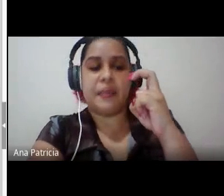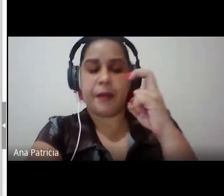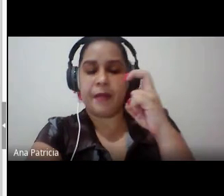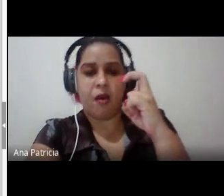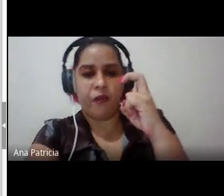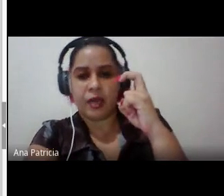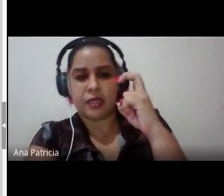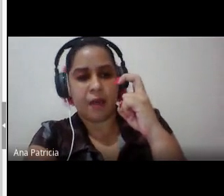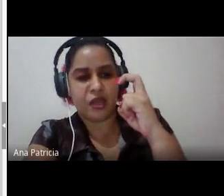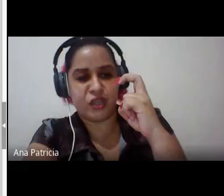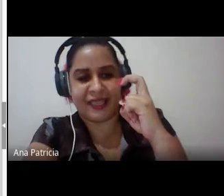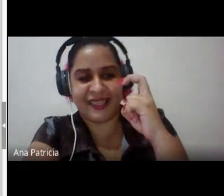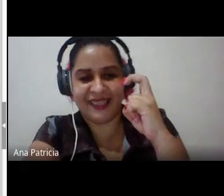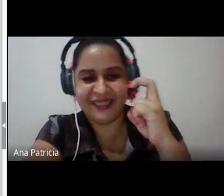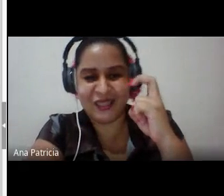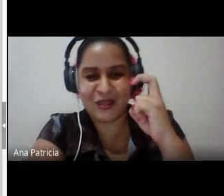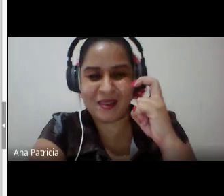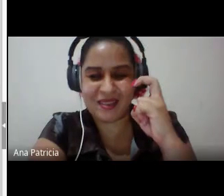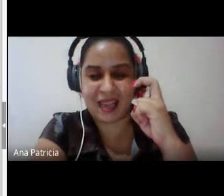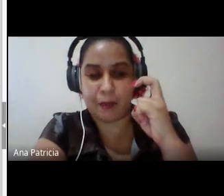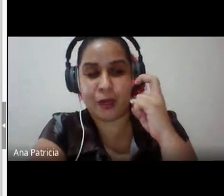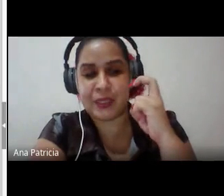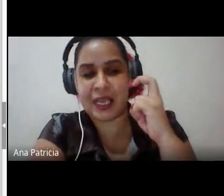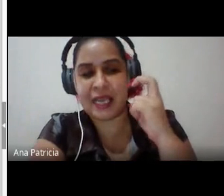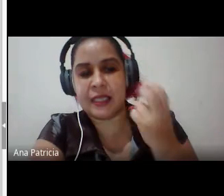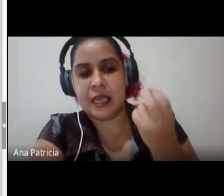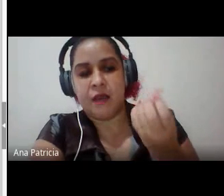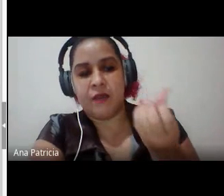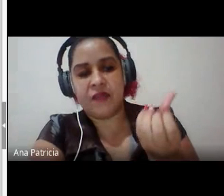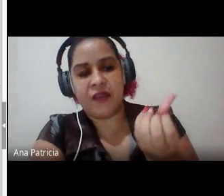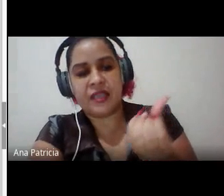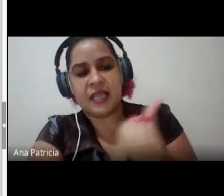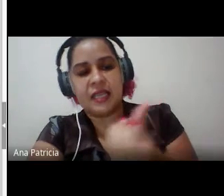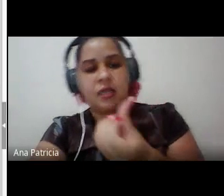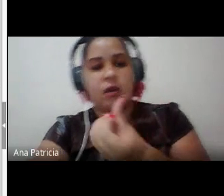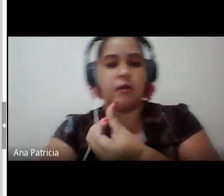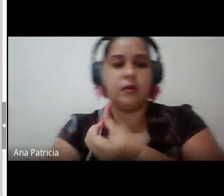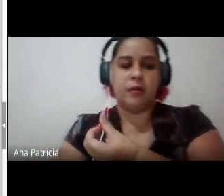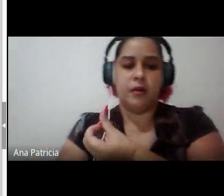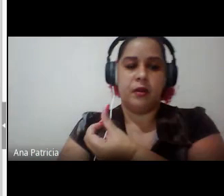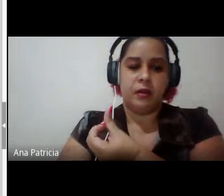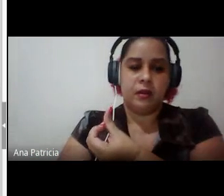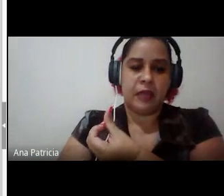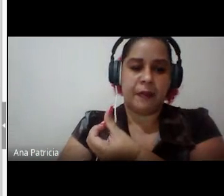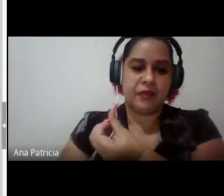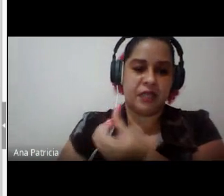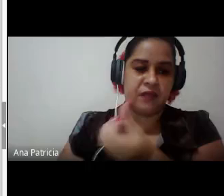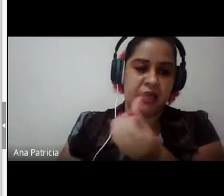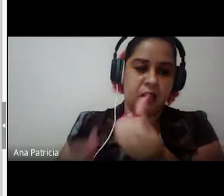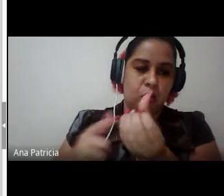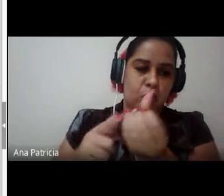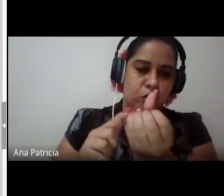Essa, para mim, é a configuração mais chata dos números, é ela. Porque o 6, você vai fazer assim, ó. Dá para